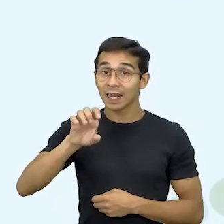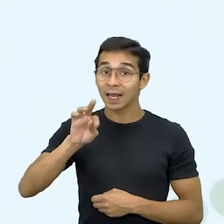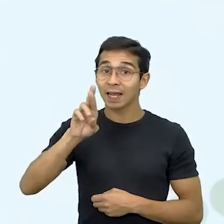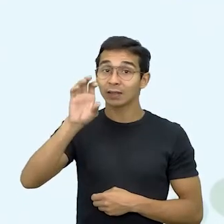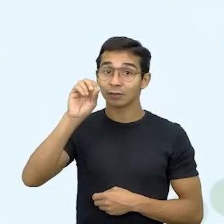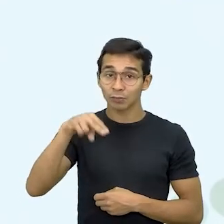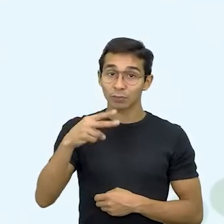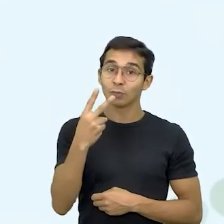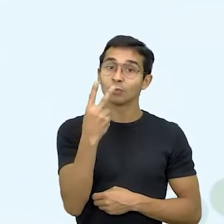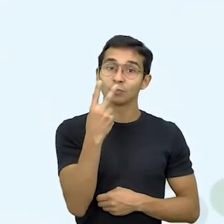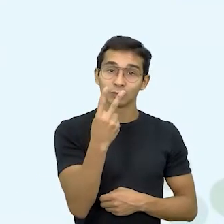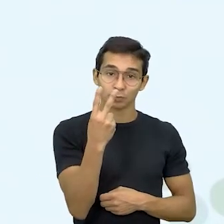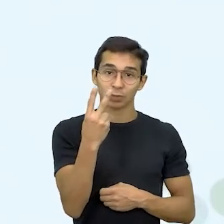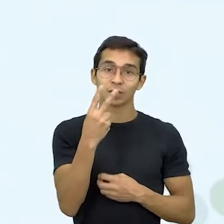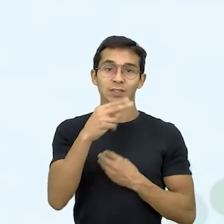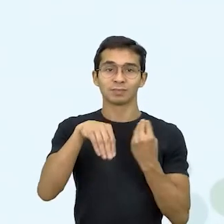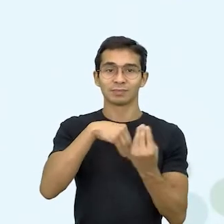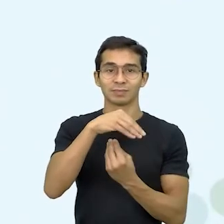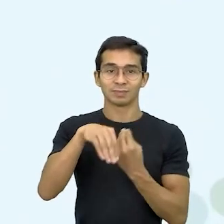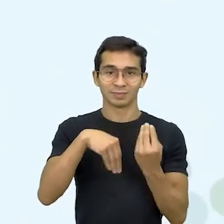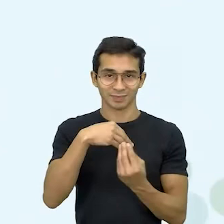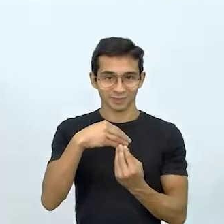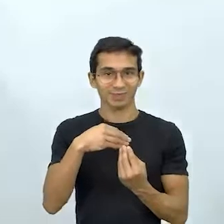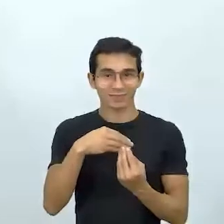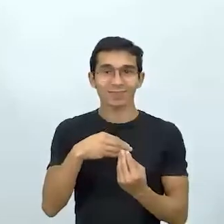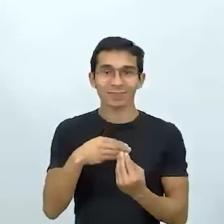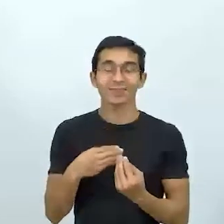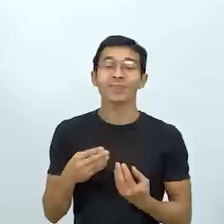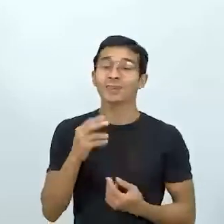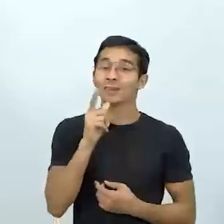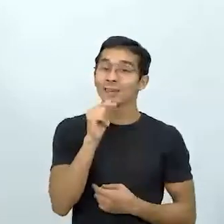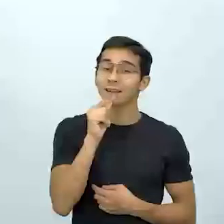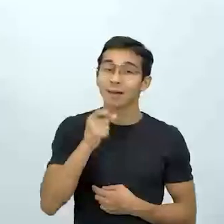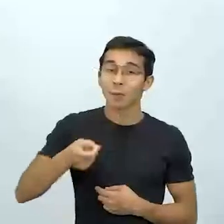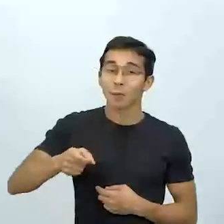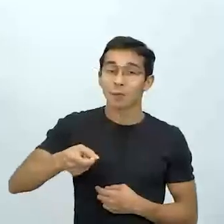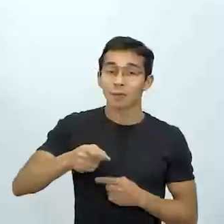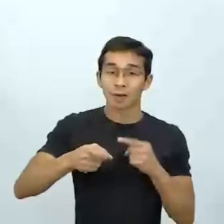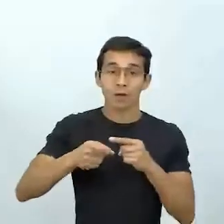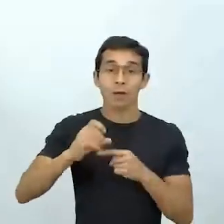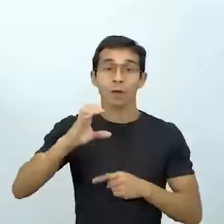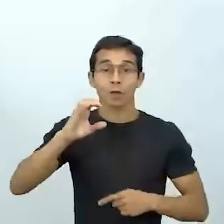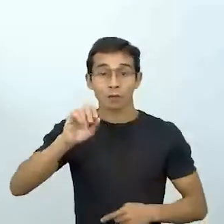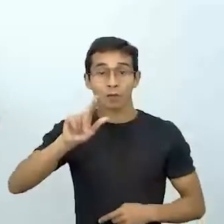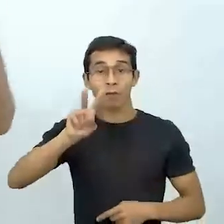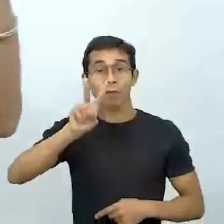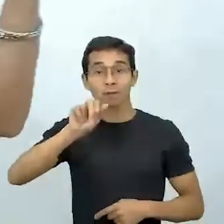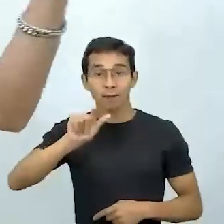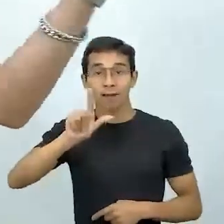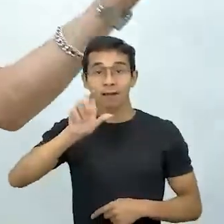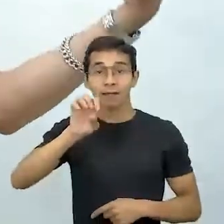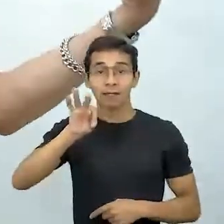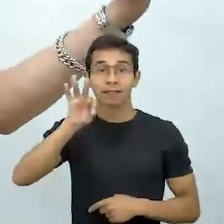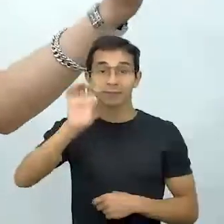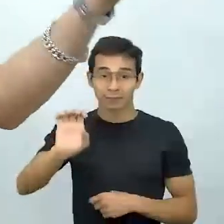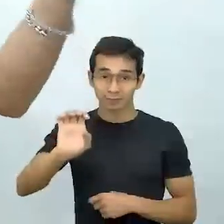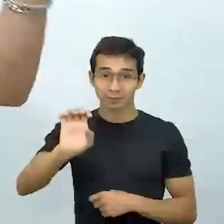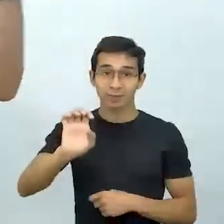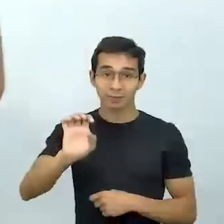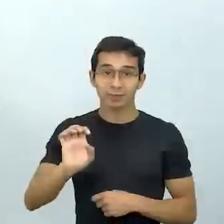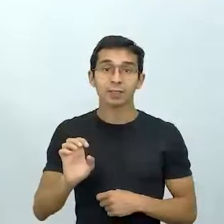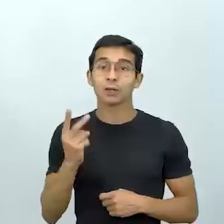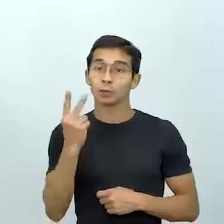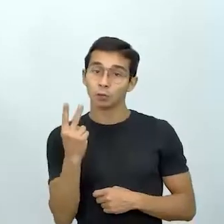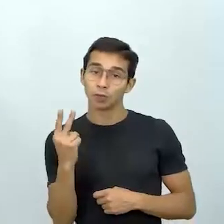certo? Então, nós vemos aí que a molécula de água, ela é uma molécula covalente, onde os 2 átomos de hidrogênio